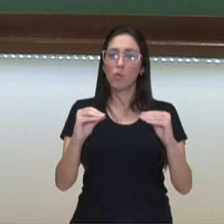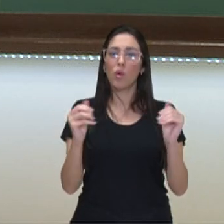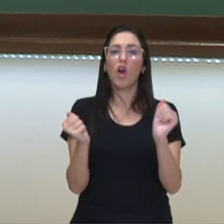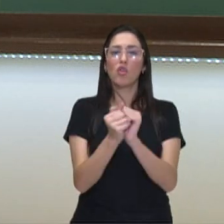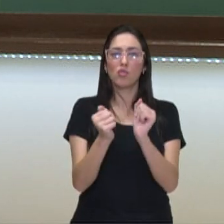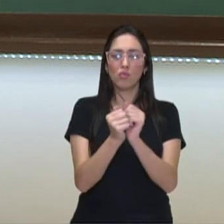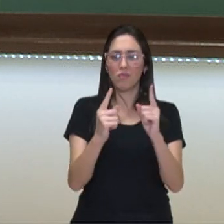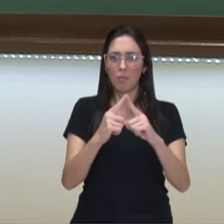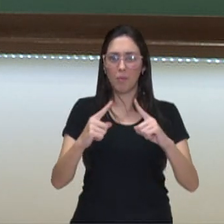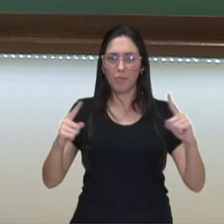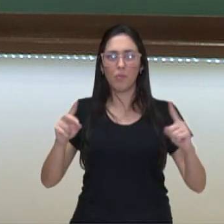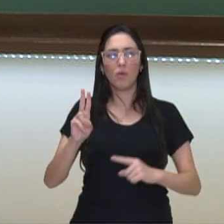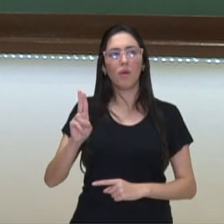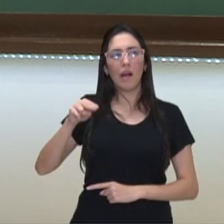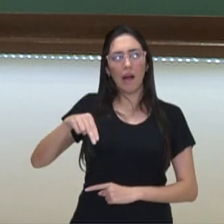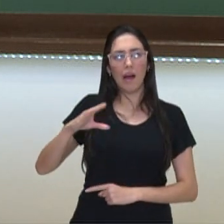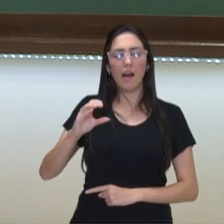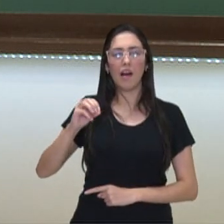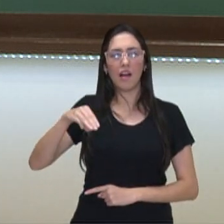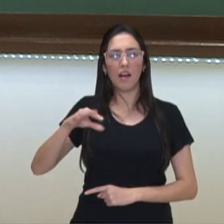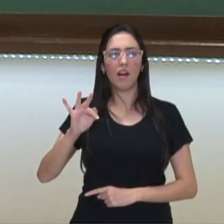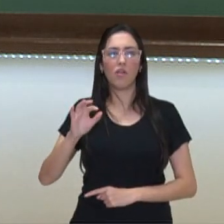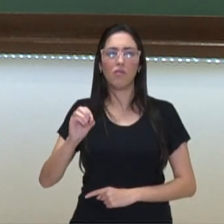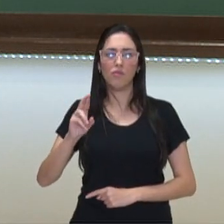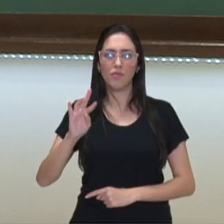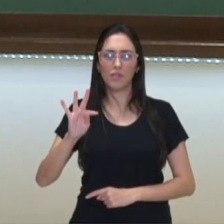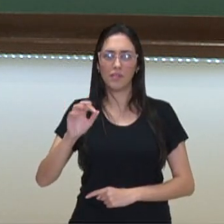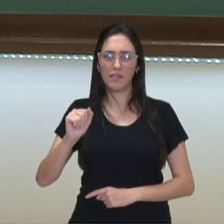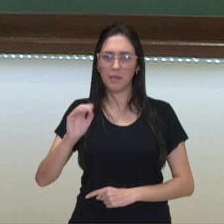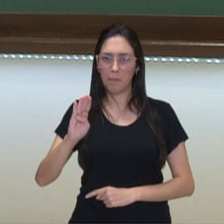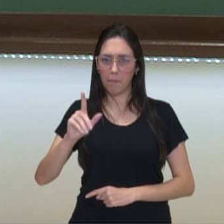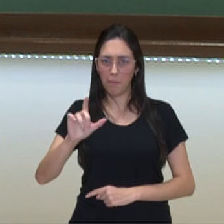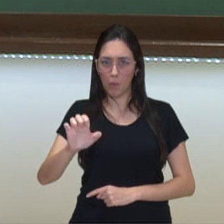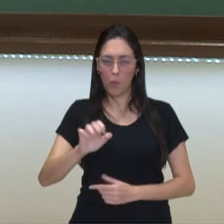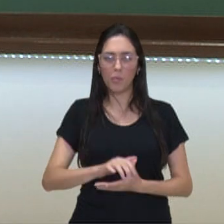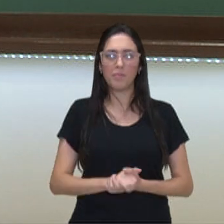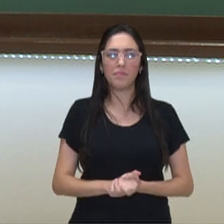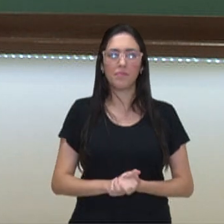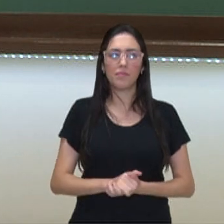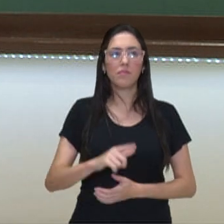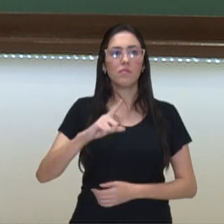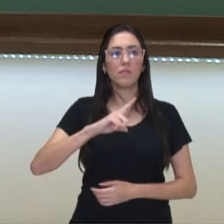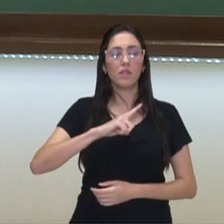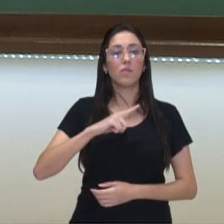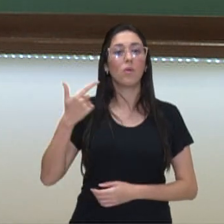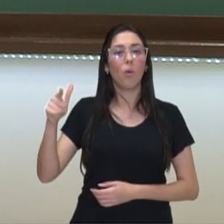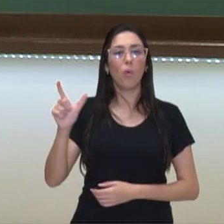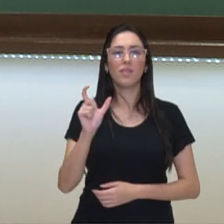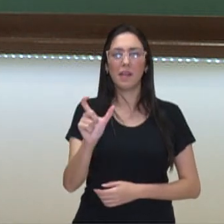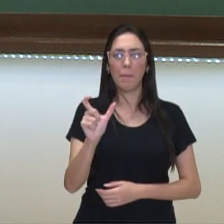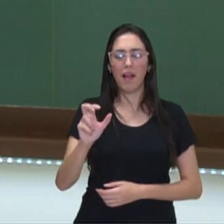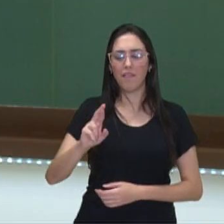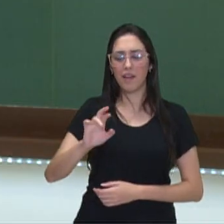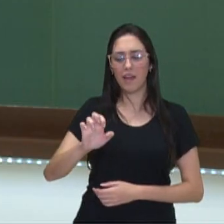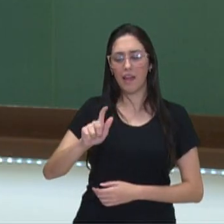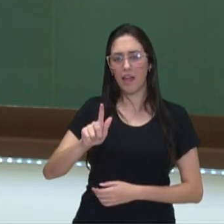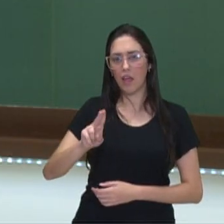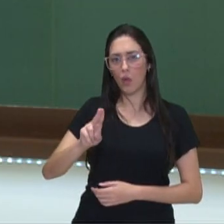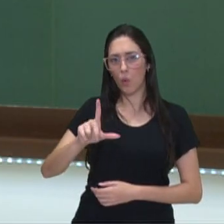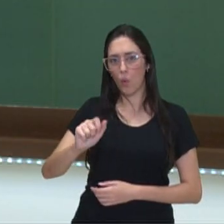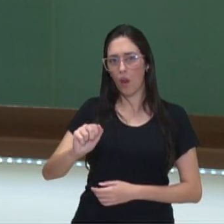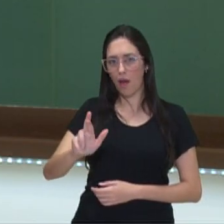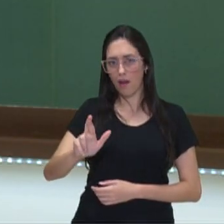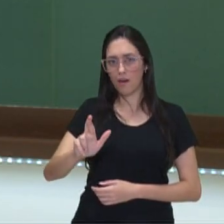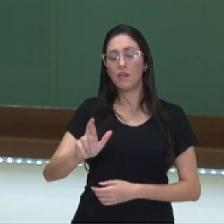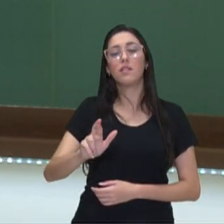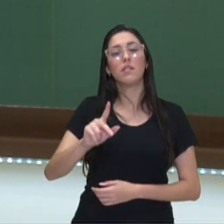Uncomfortable, desconfortável. Temos a root word regular. Regular também é uma